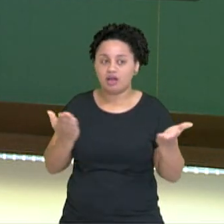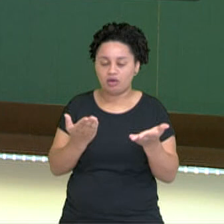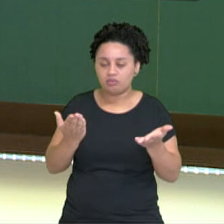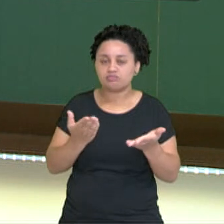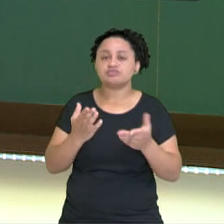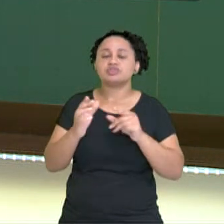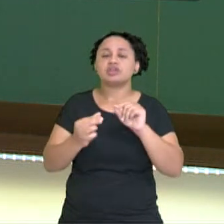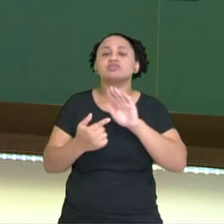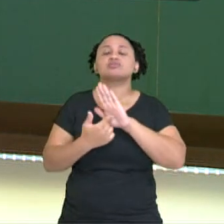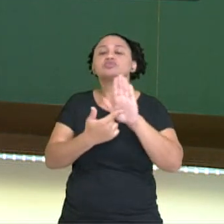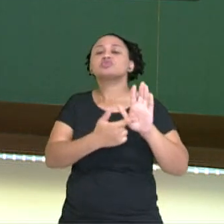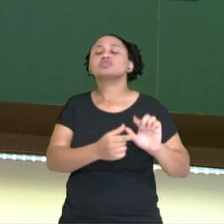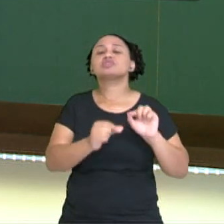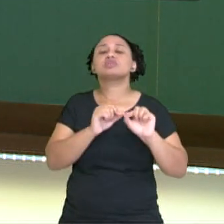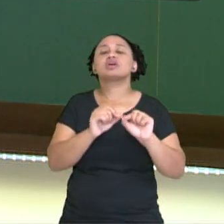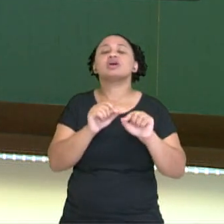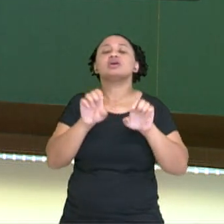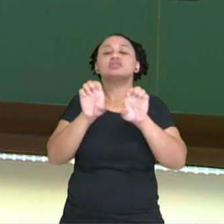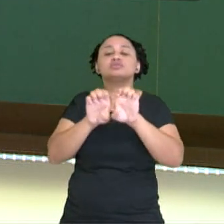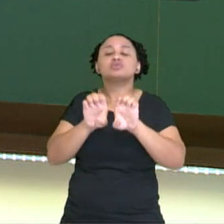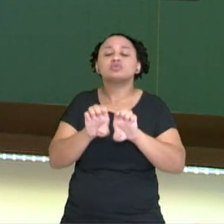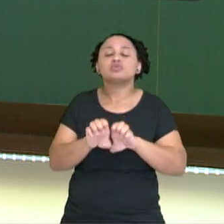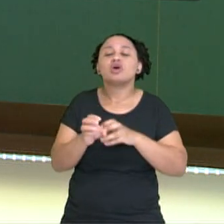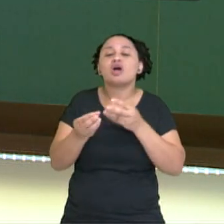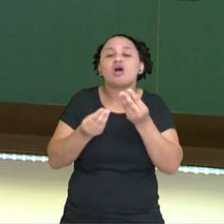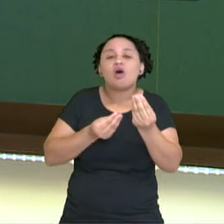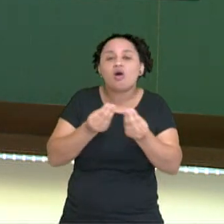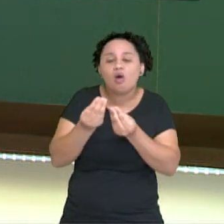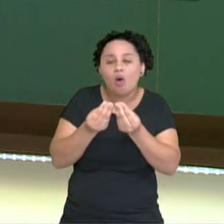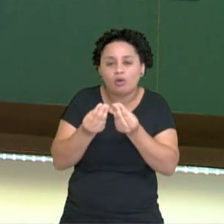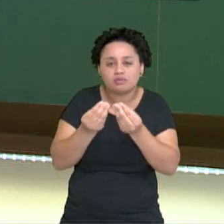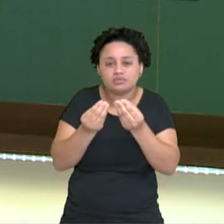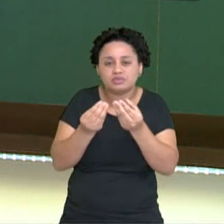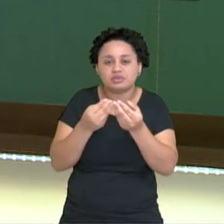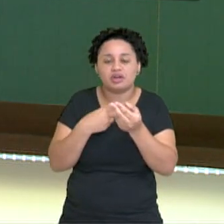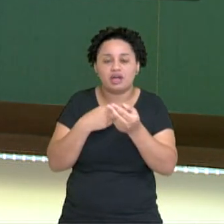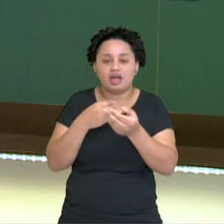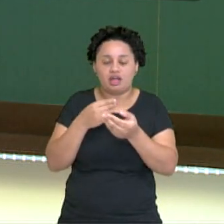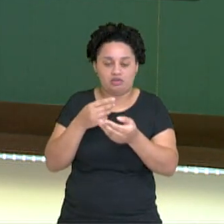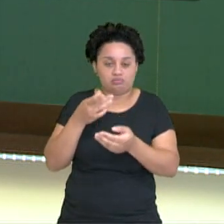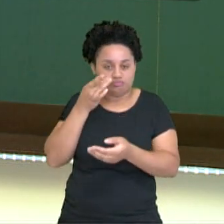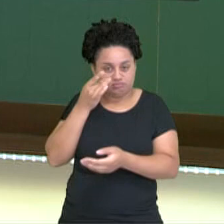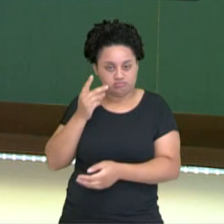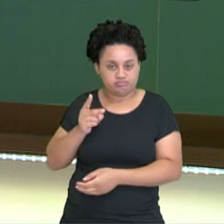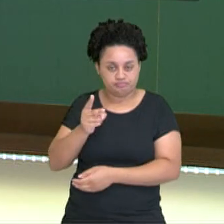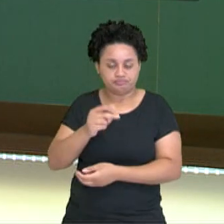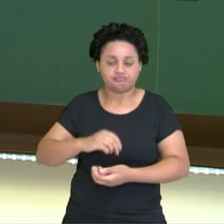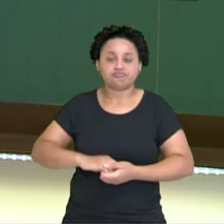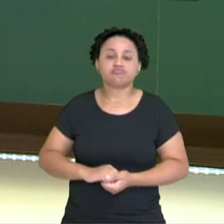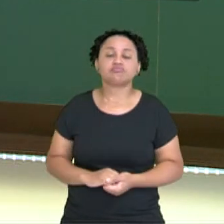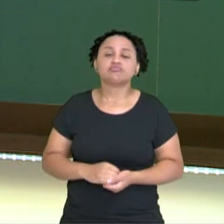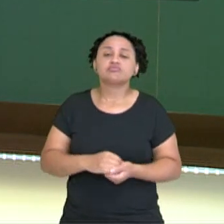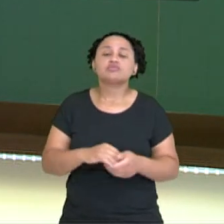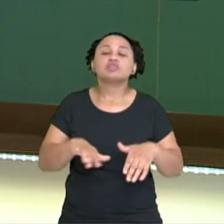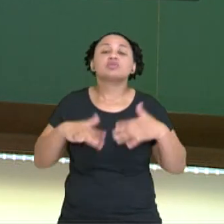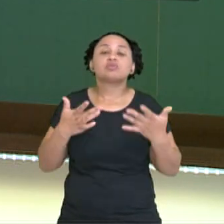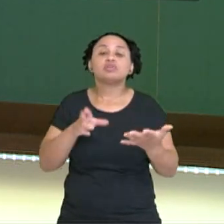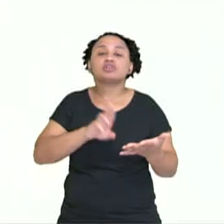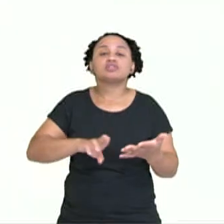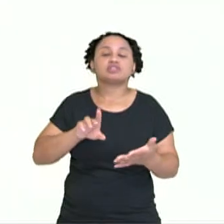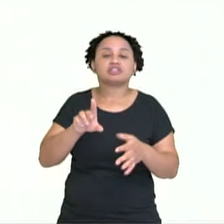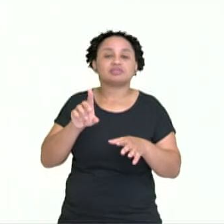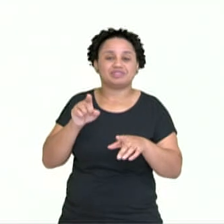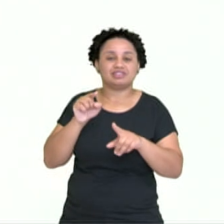para vocês um pouco sobre a estrutura do present continuous, sobre o presente contínuo, tá? Quando que a gente utiliza esse tempo